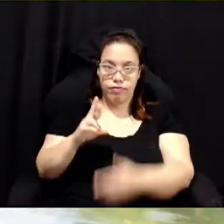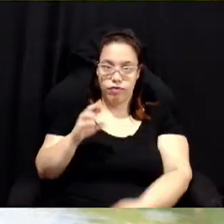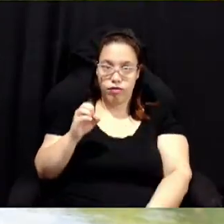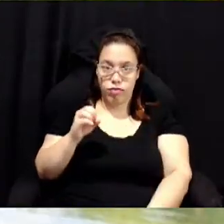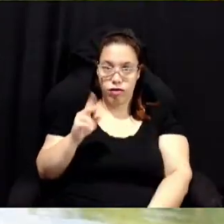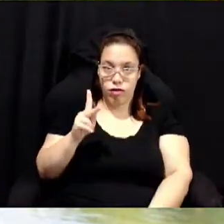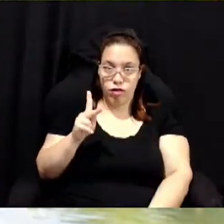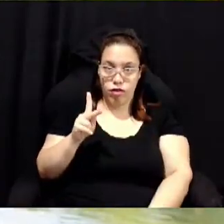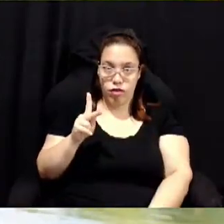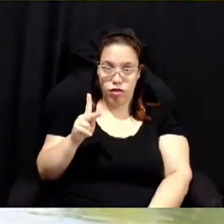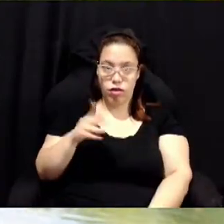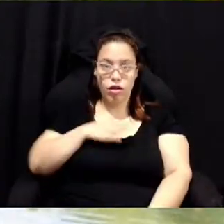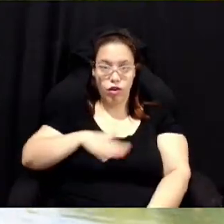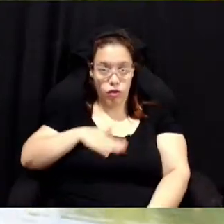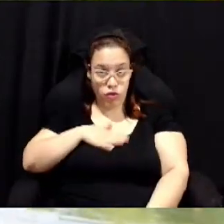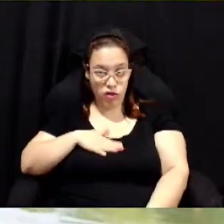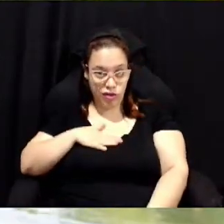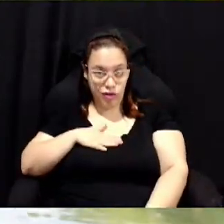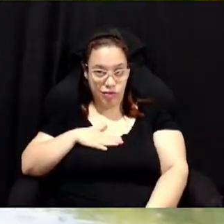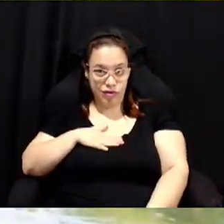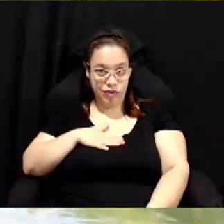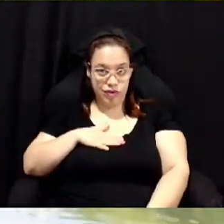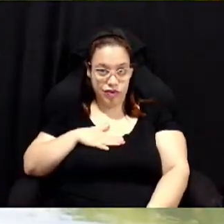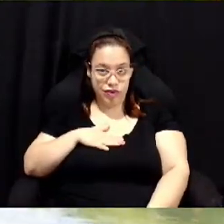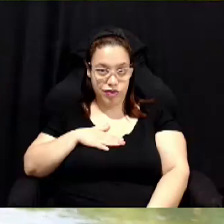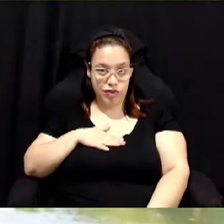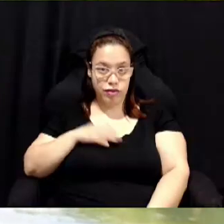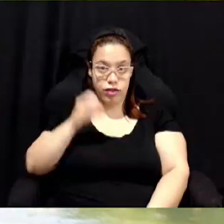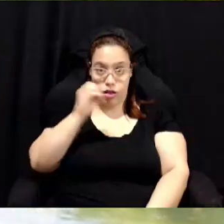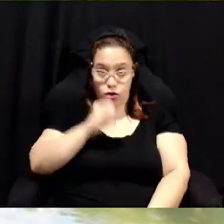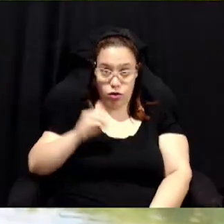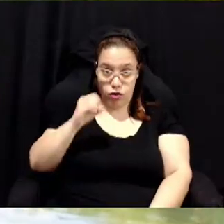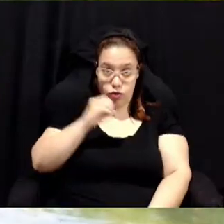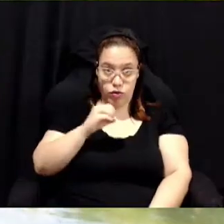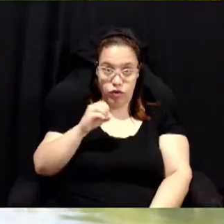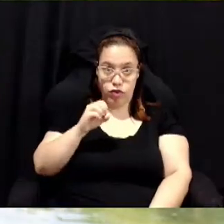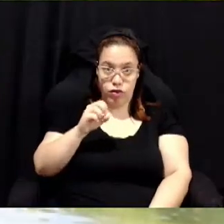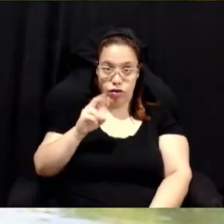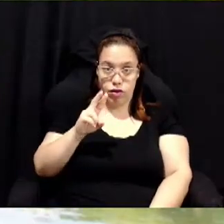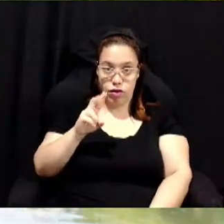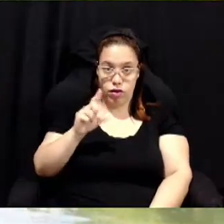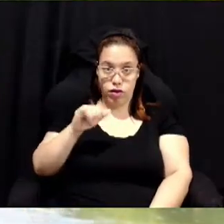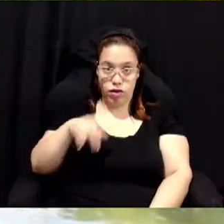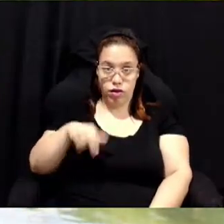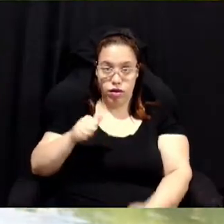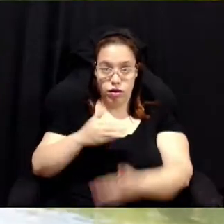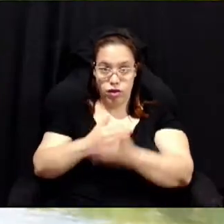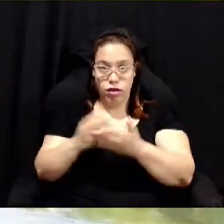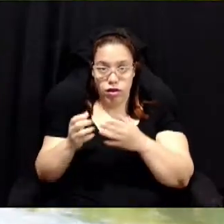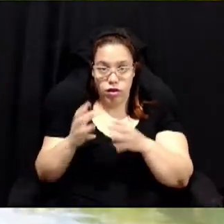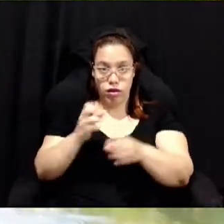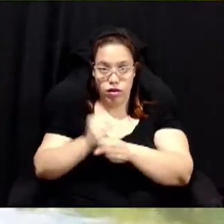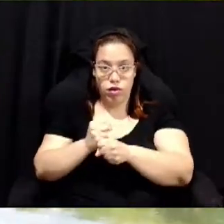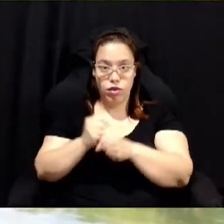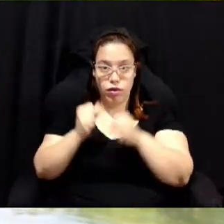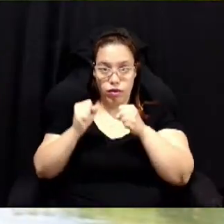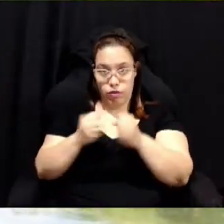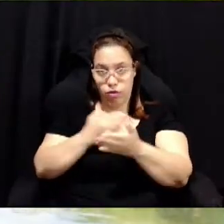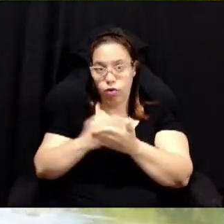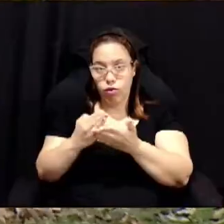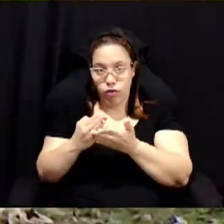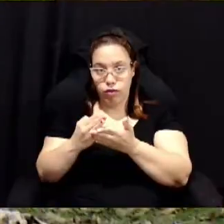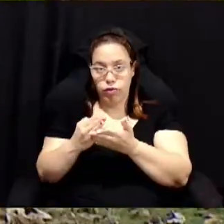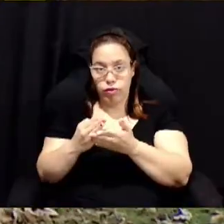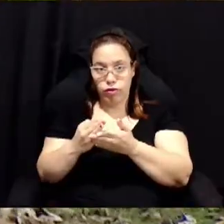de participar, que a gente provavelmente vai participar em outubro com a Arina, que aí ela vai completar 1 ano, que ela já pode começar a participar de